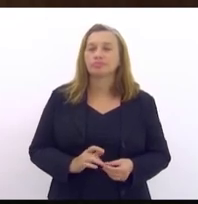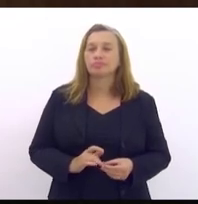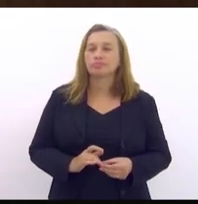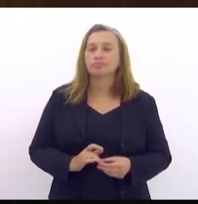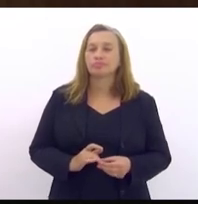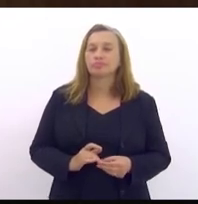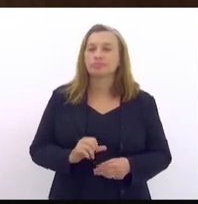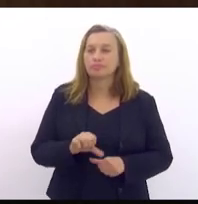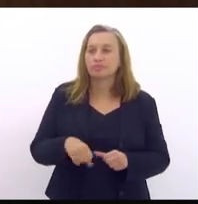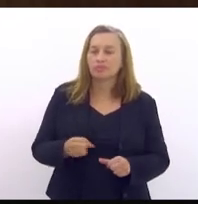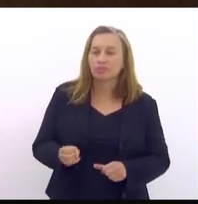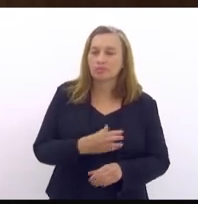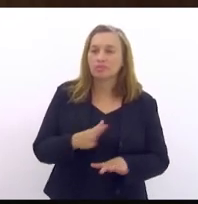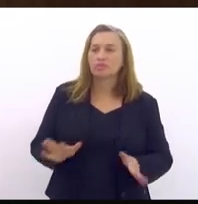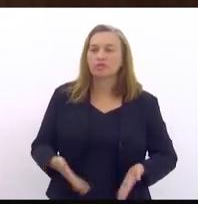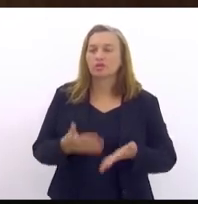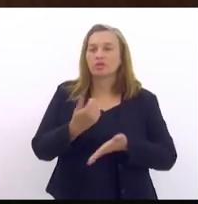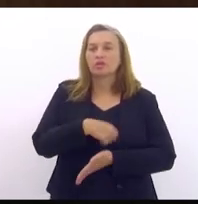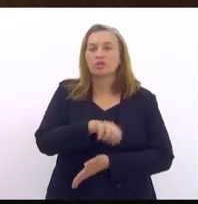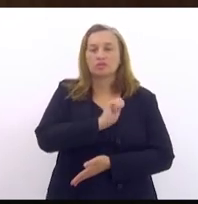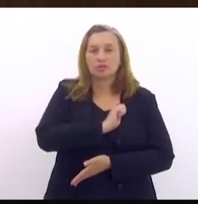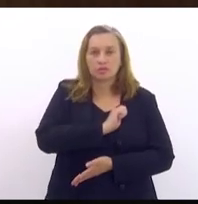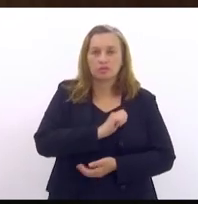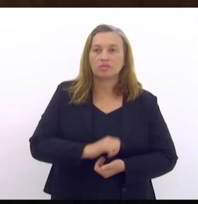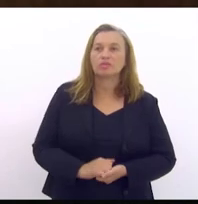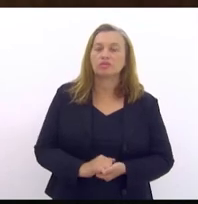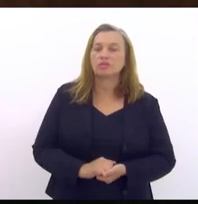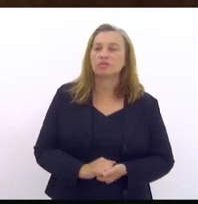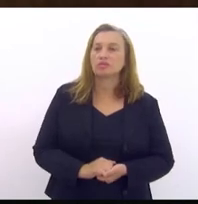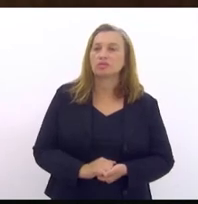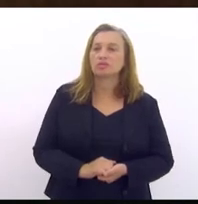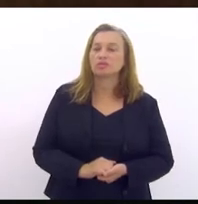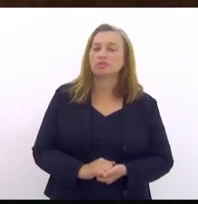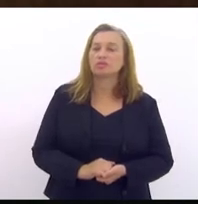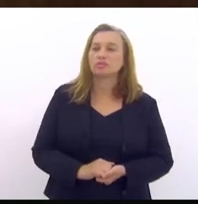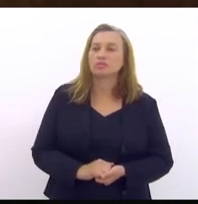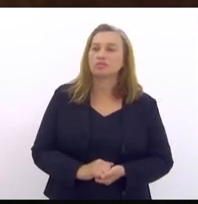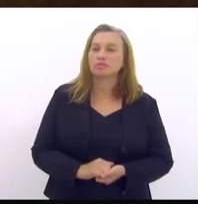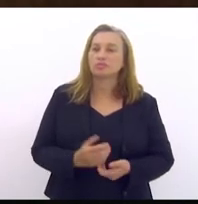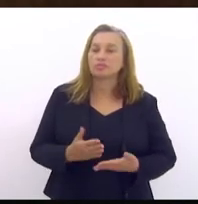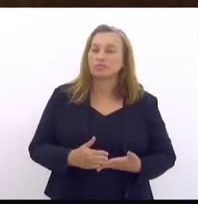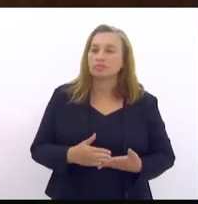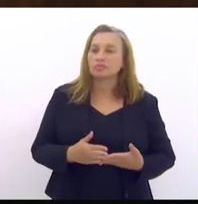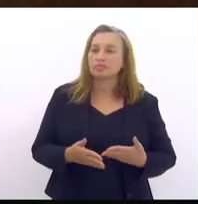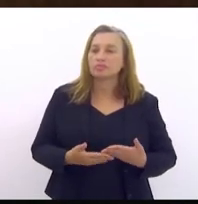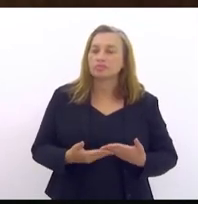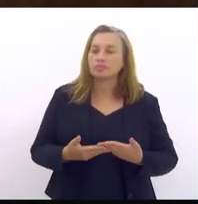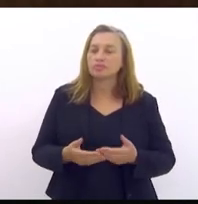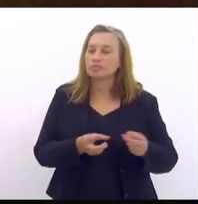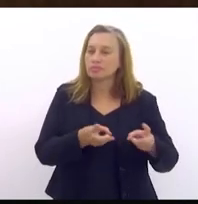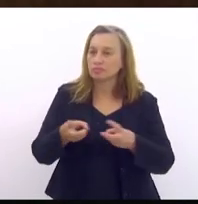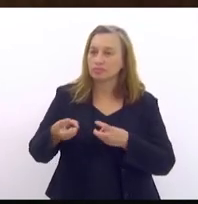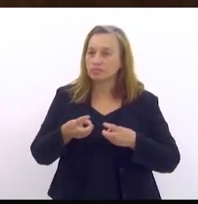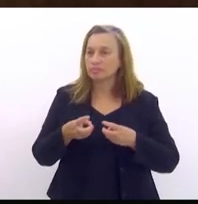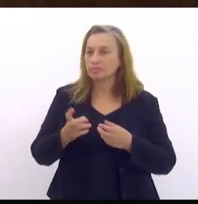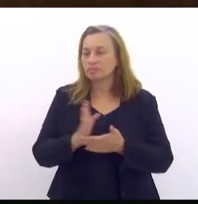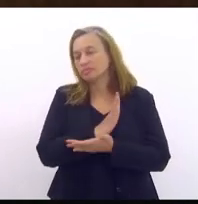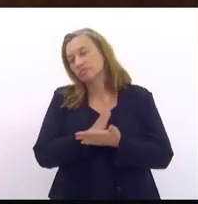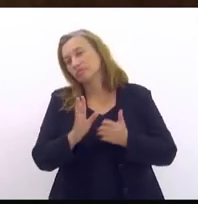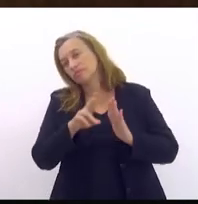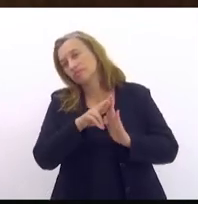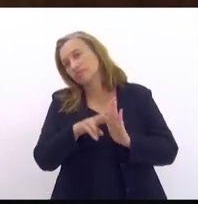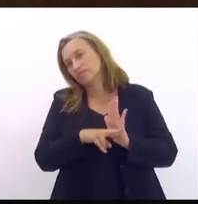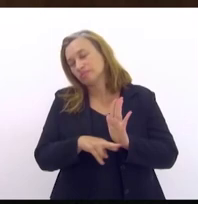e renovação de incentivos fiscais condicionados devem observar certos requisitos.